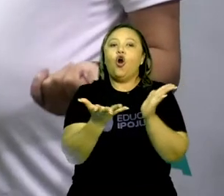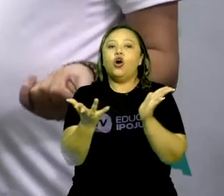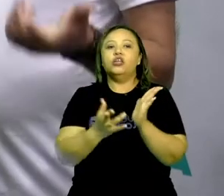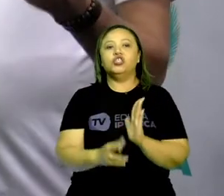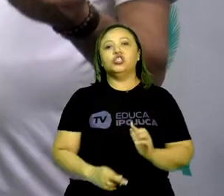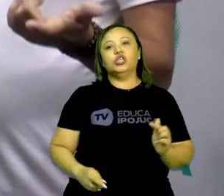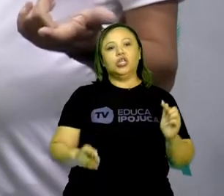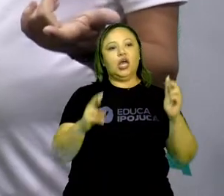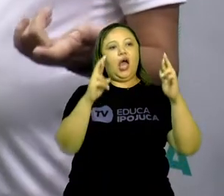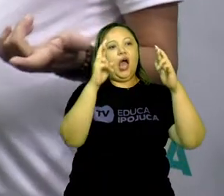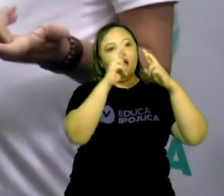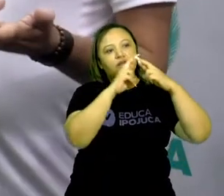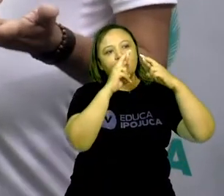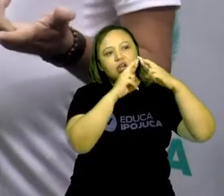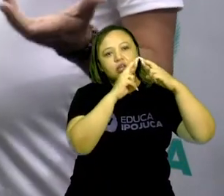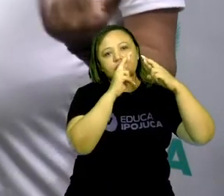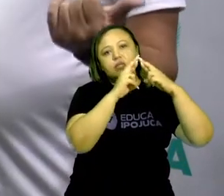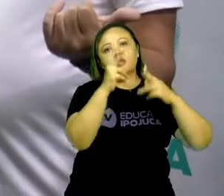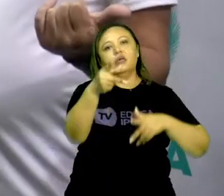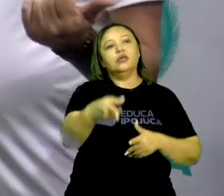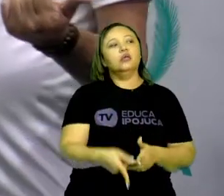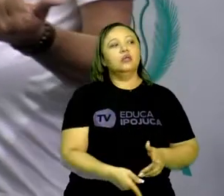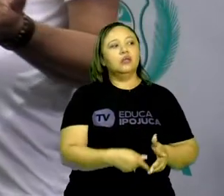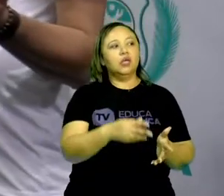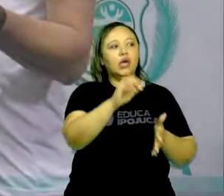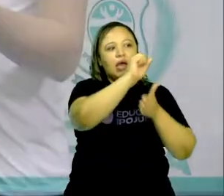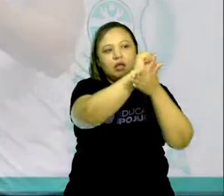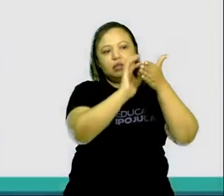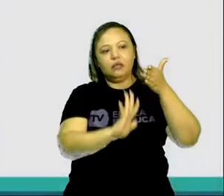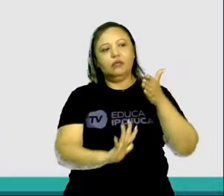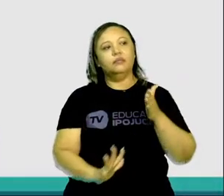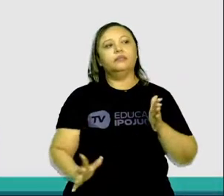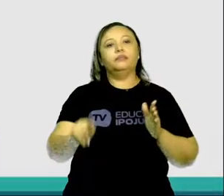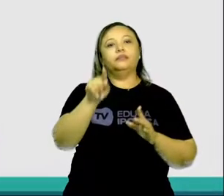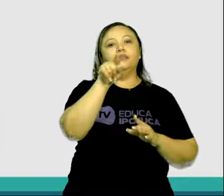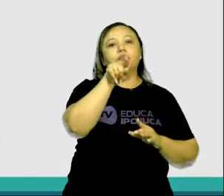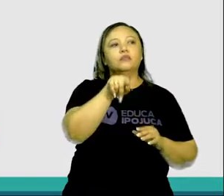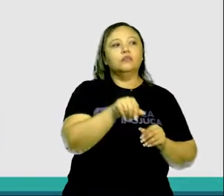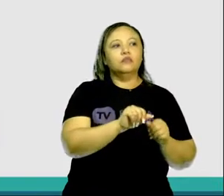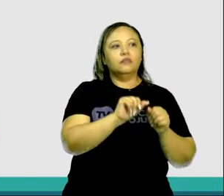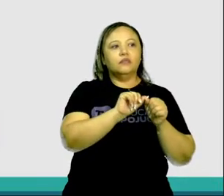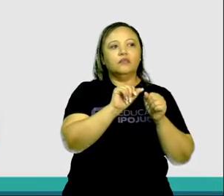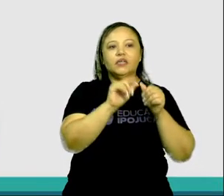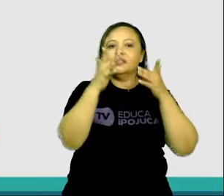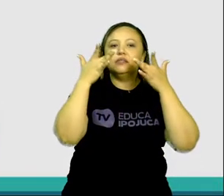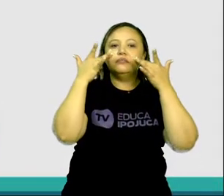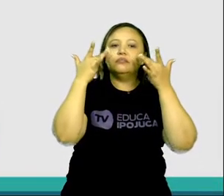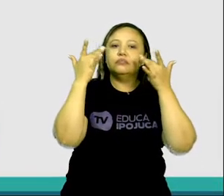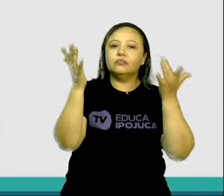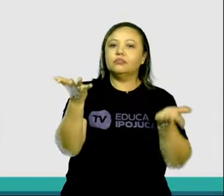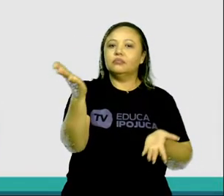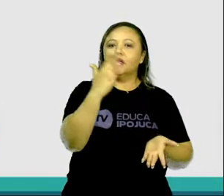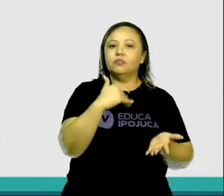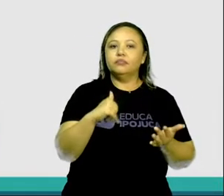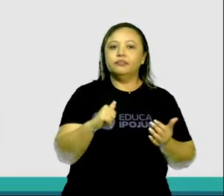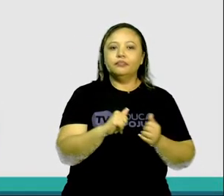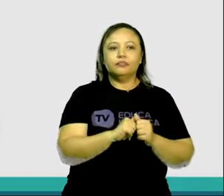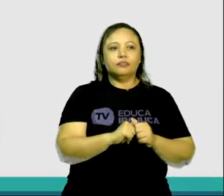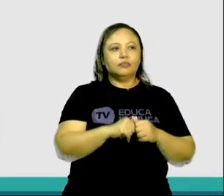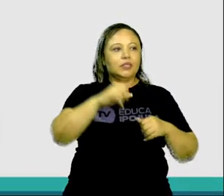as referências desse material e temos a nossa atividade. Bora fazer teatro?